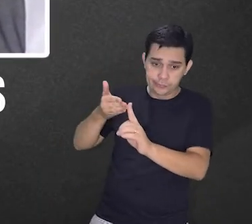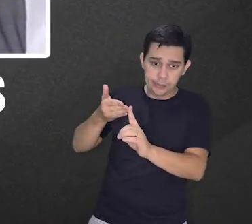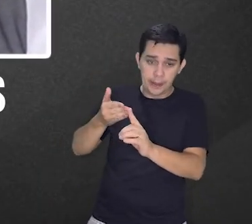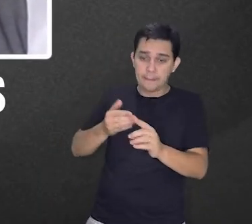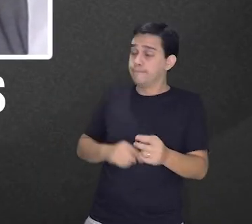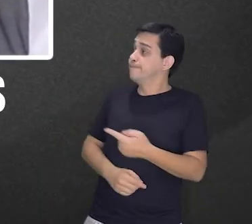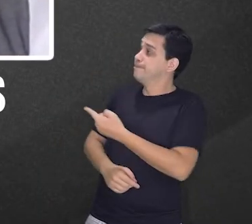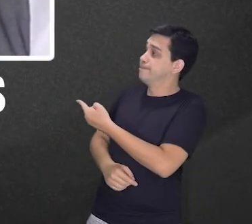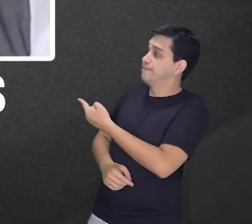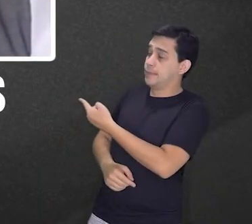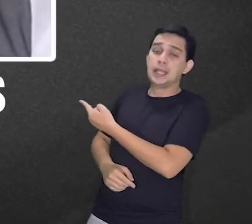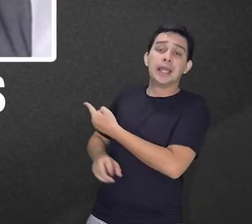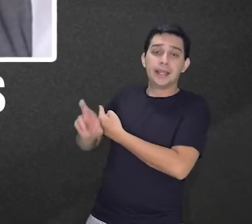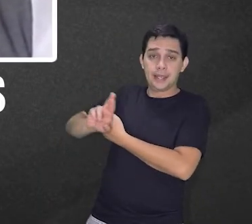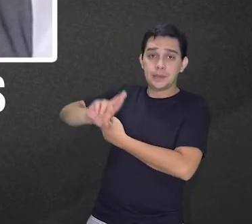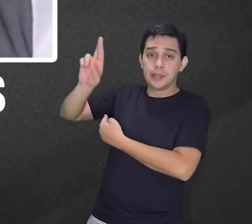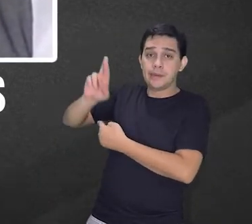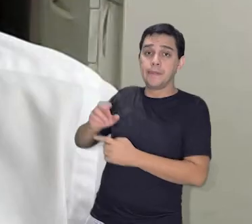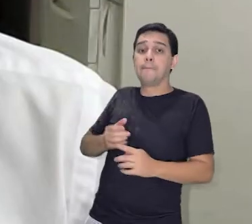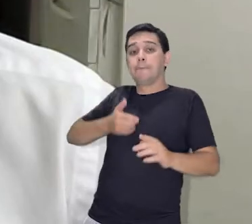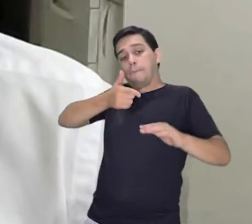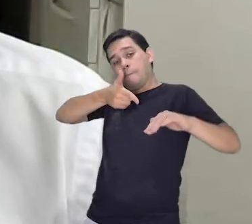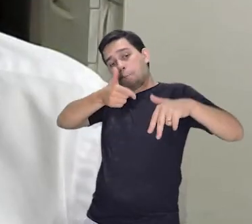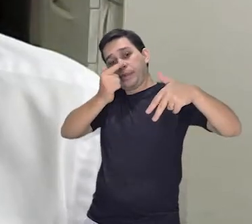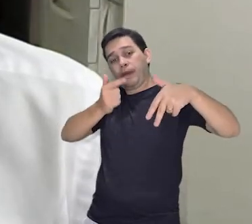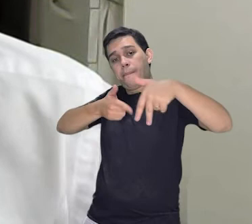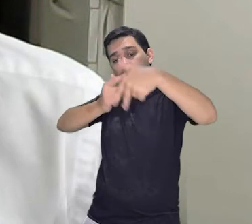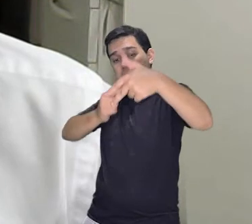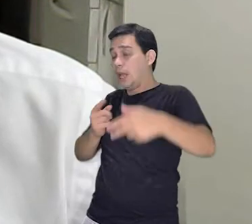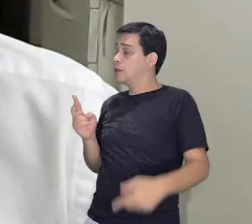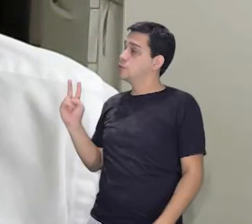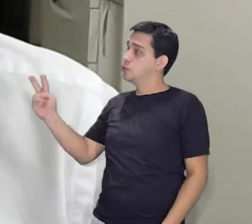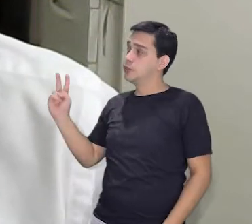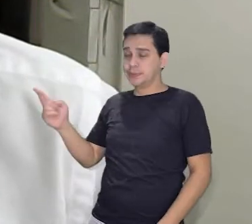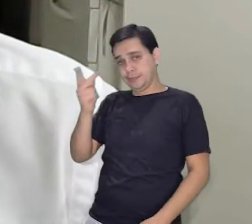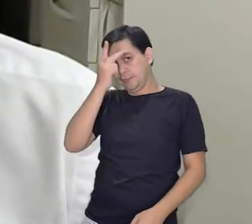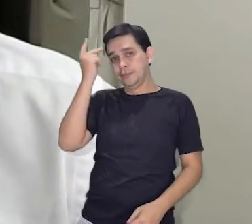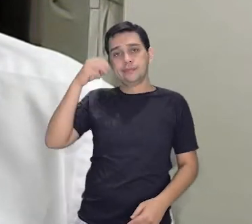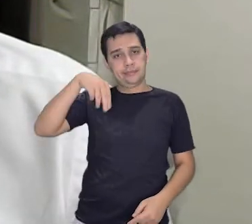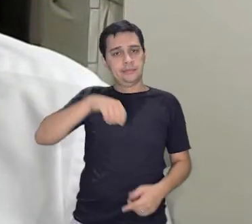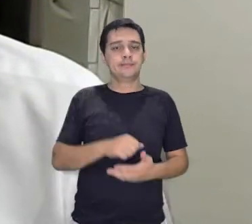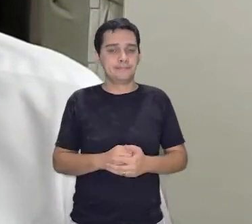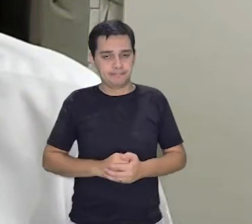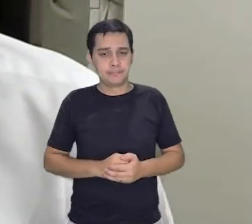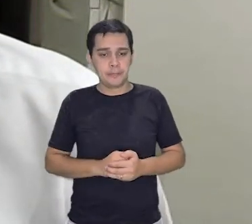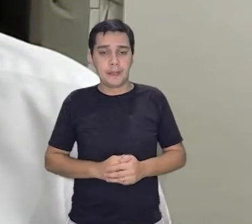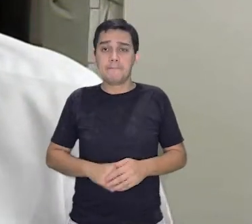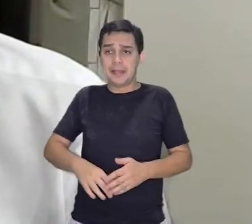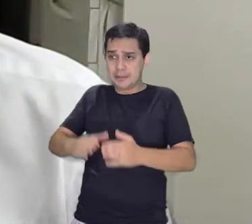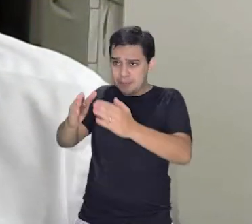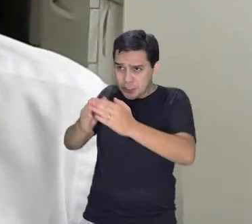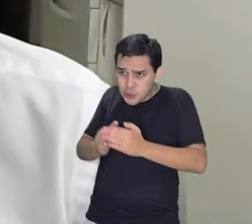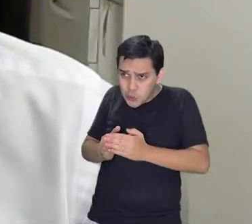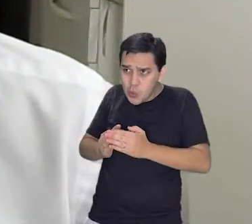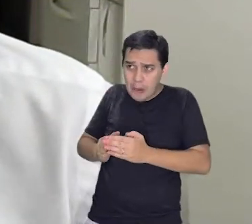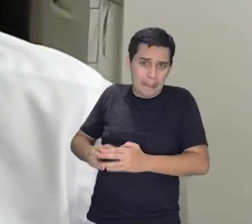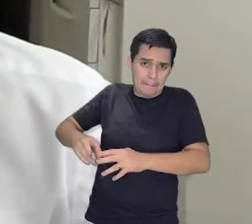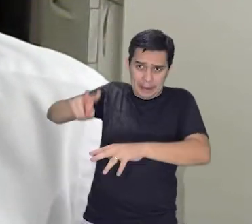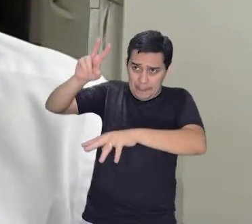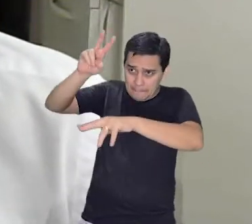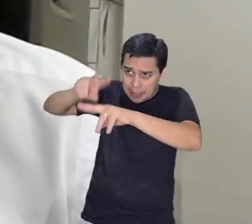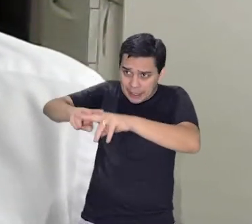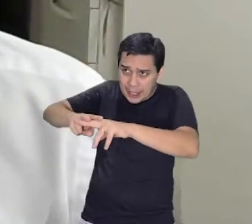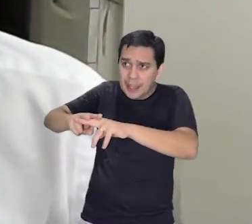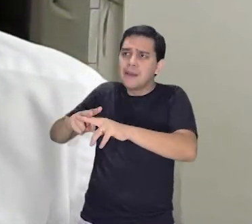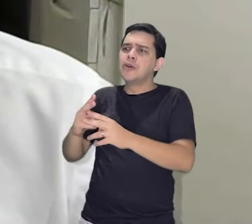Anderson Gomes. Essa nova prisão preventiva decretada, a princípio, ela não foi decretada para produzir efeitos